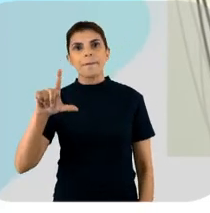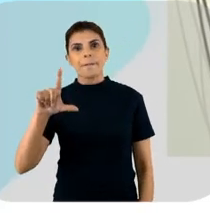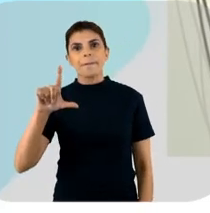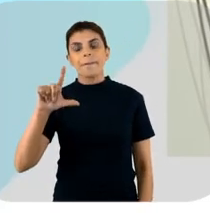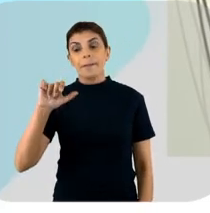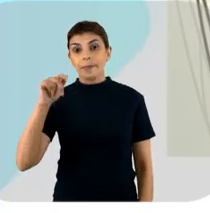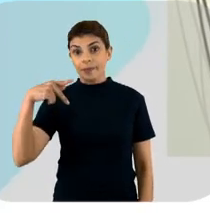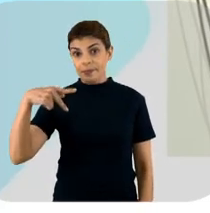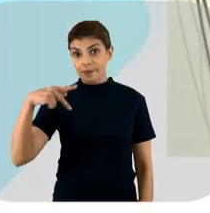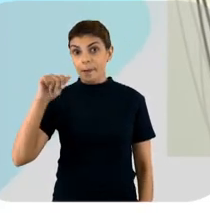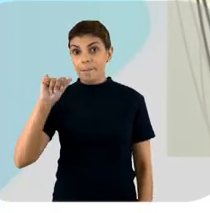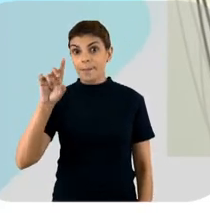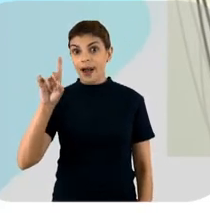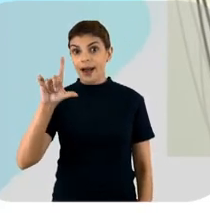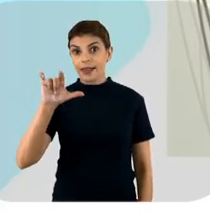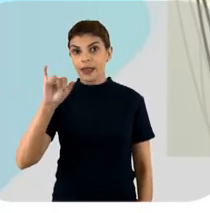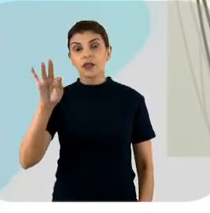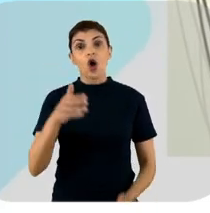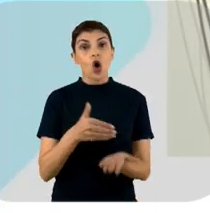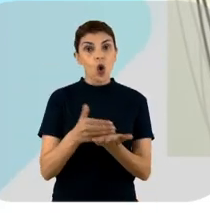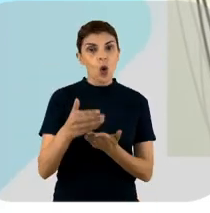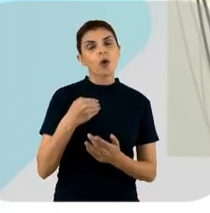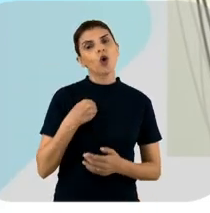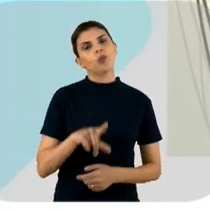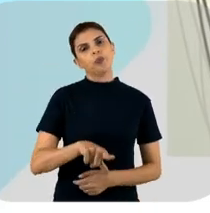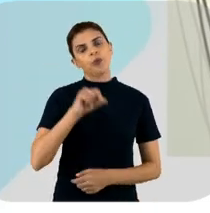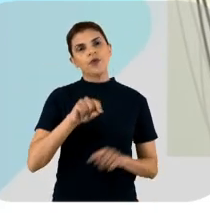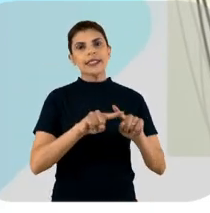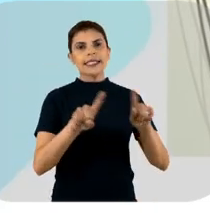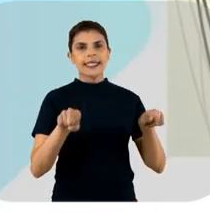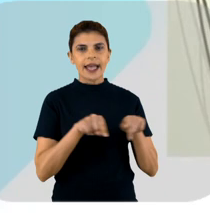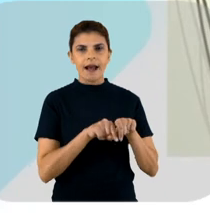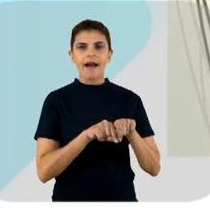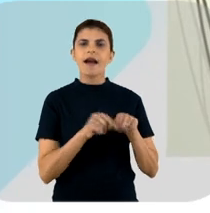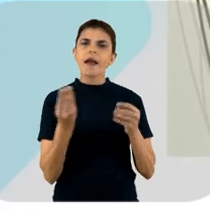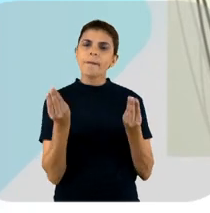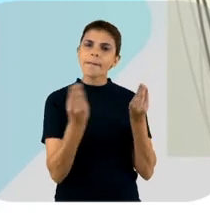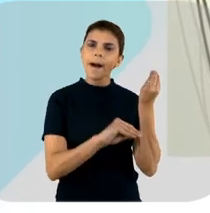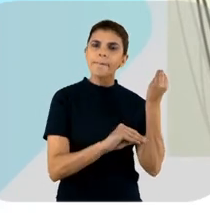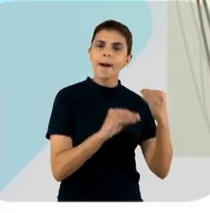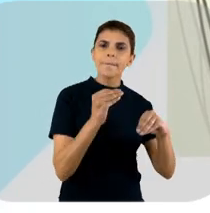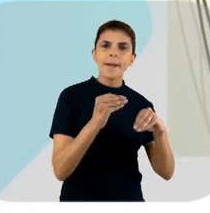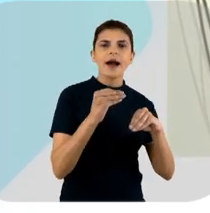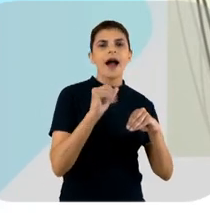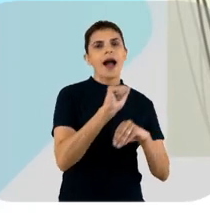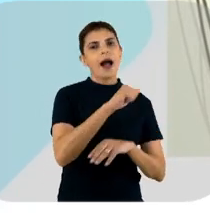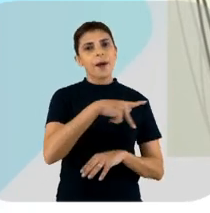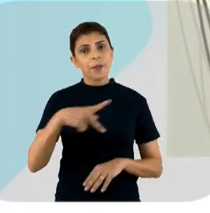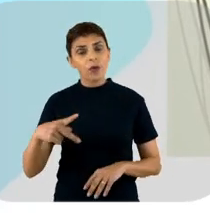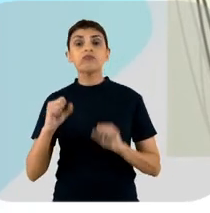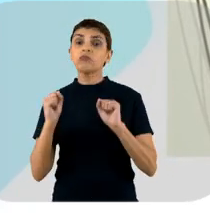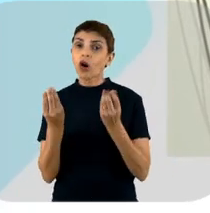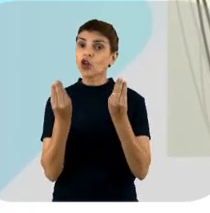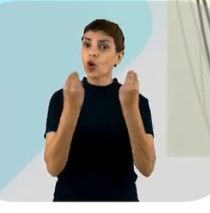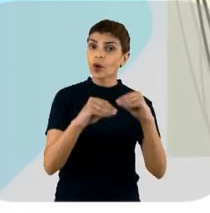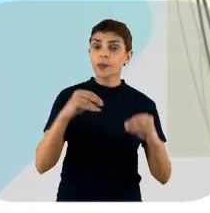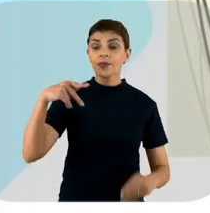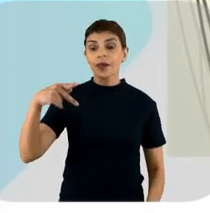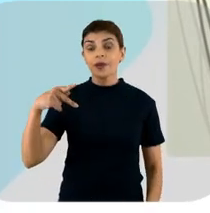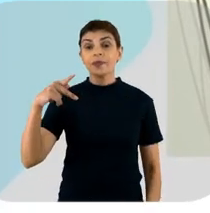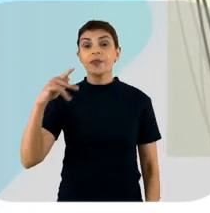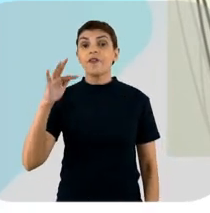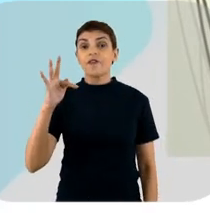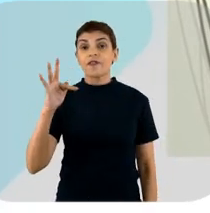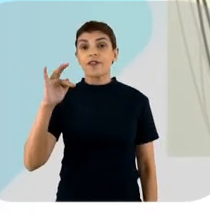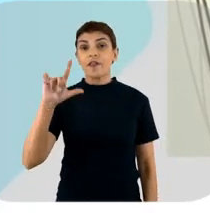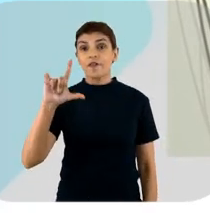Então, para quem quiser começar, eu usaria o Google Sala de Aula e colocar alguns aplicativos, entre eles o